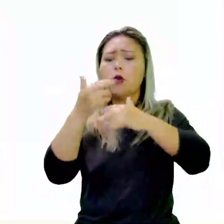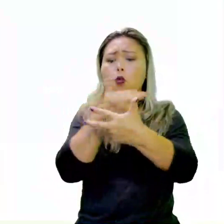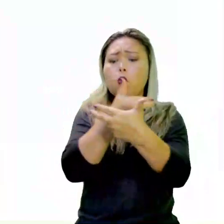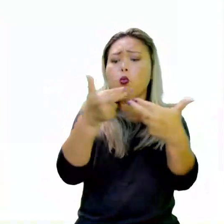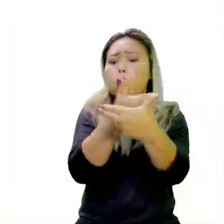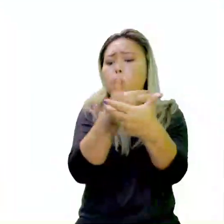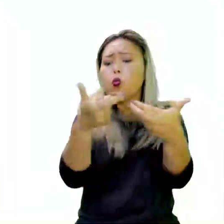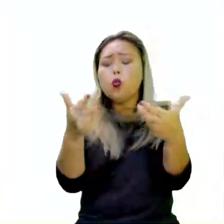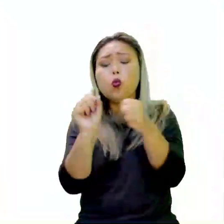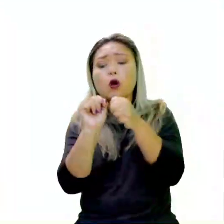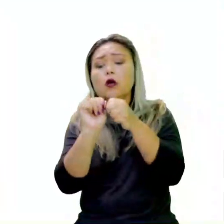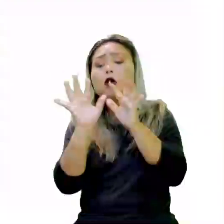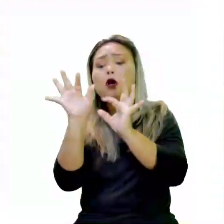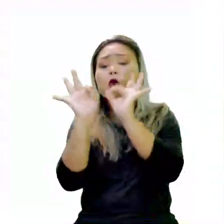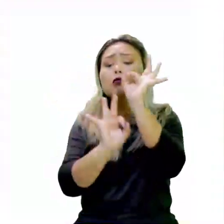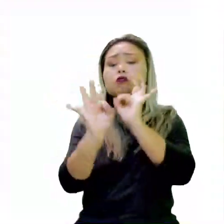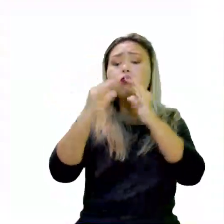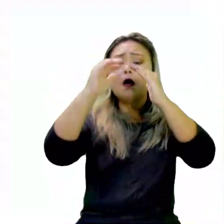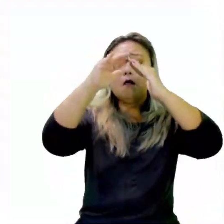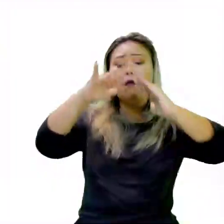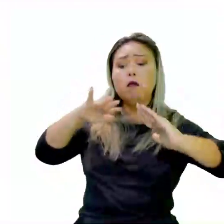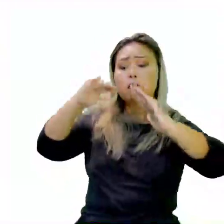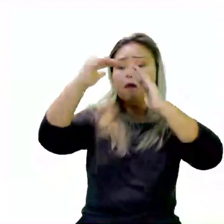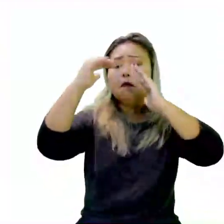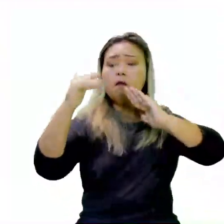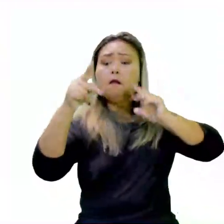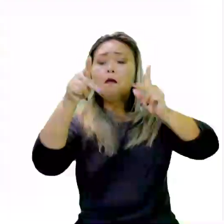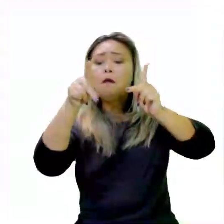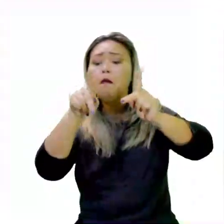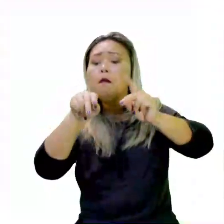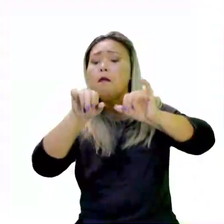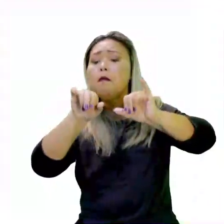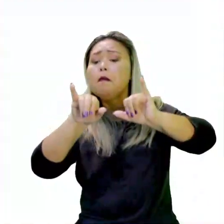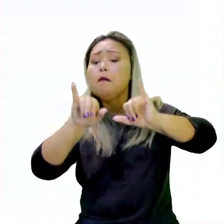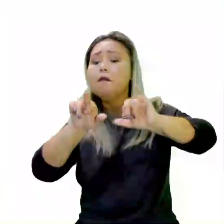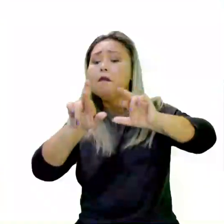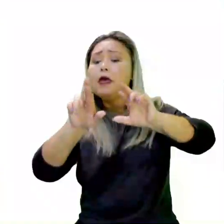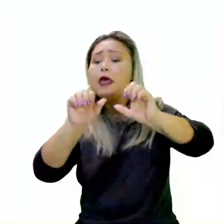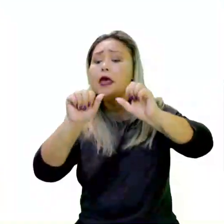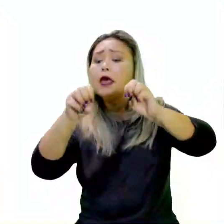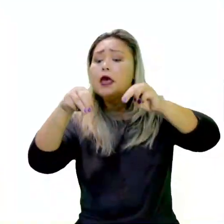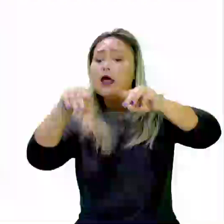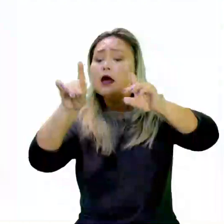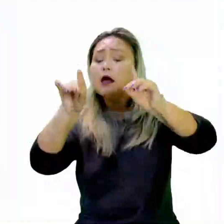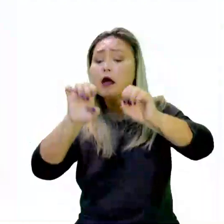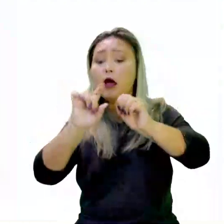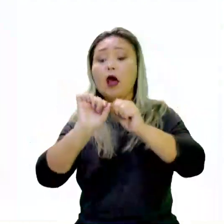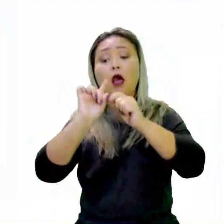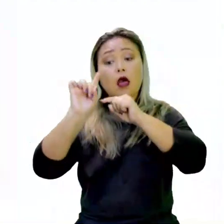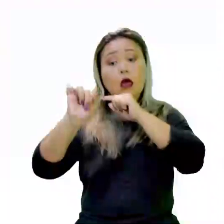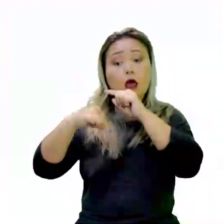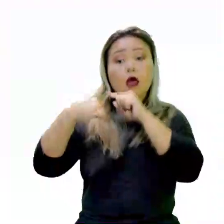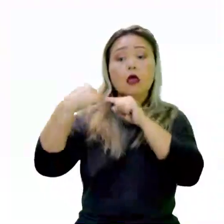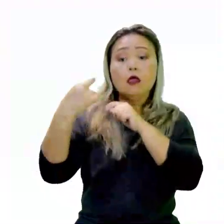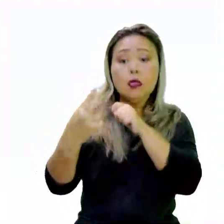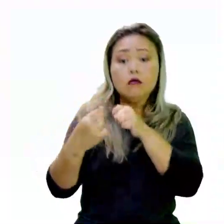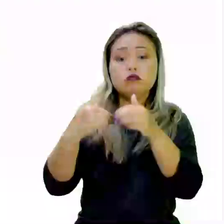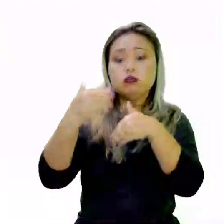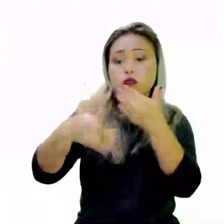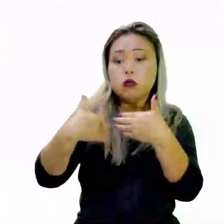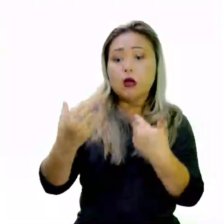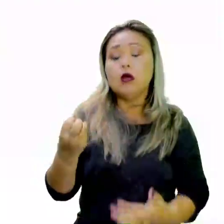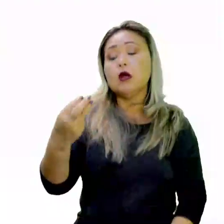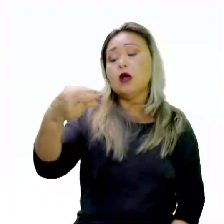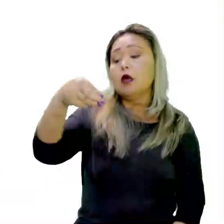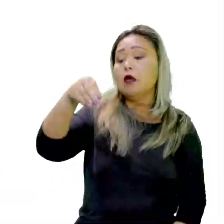uma padronização para tudo. As pirâmides, por exemplo, elas se desenvolveram a partir da mastaba. A mastaba é uma espécie